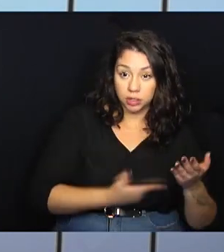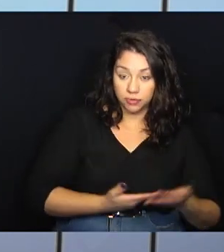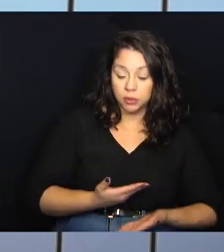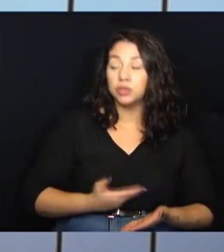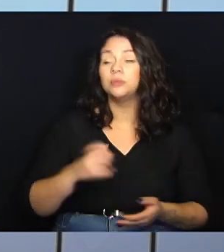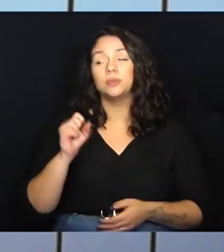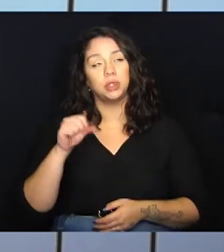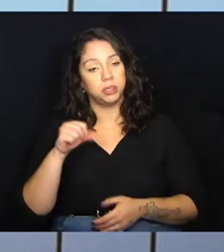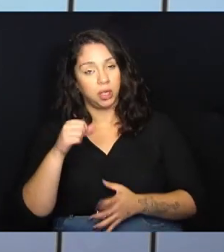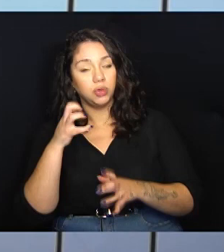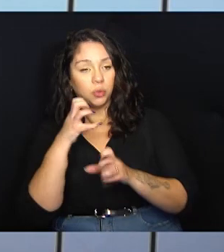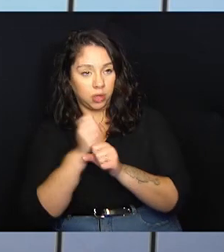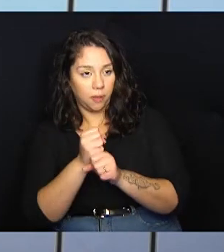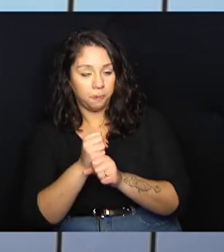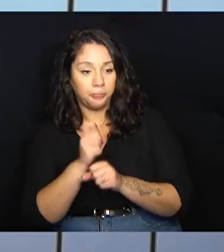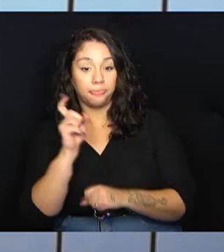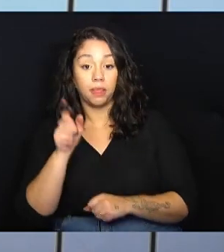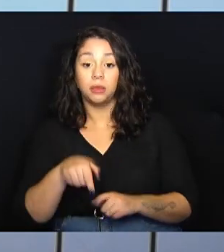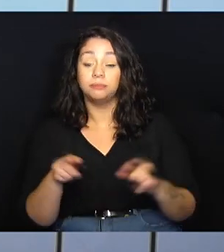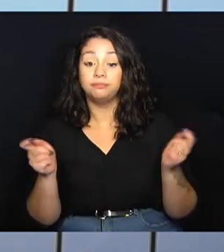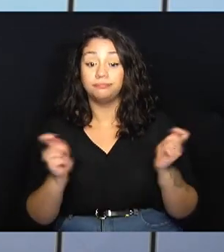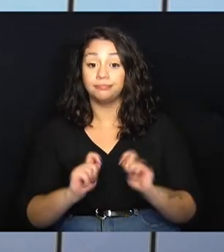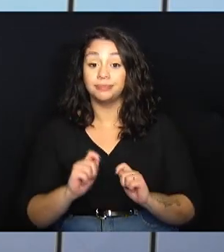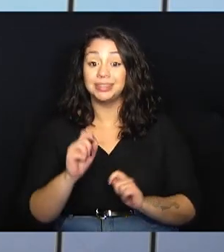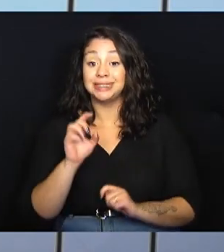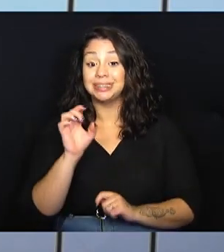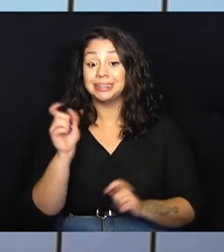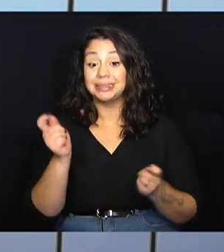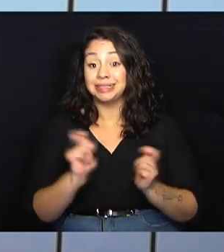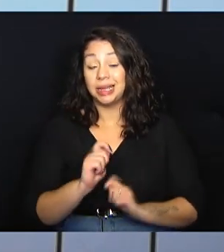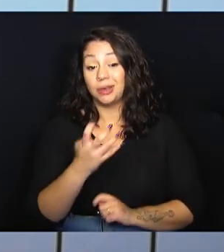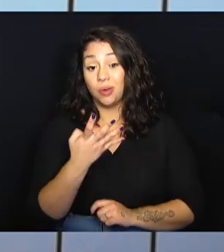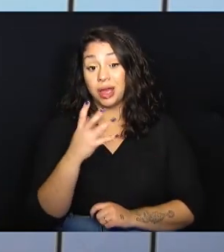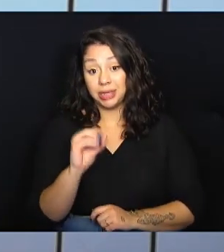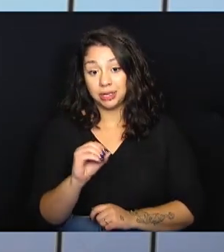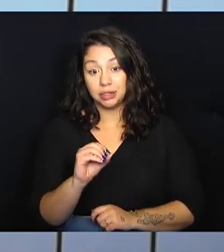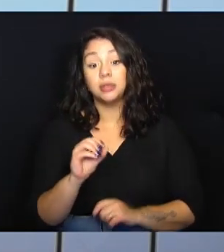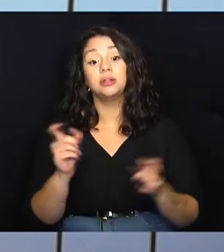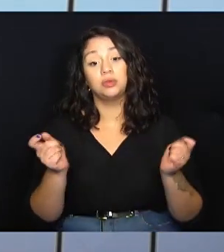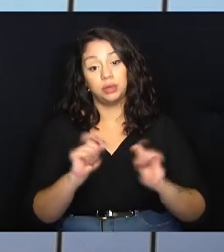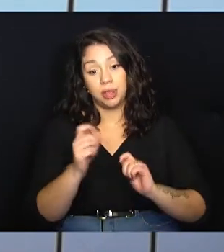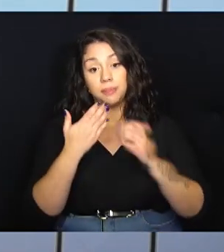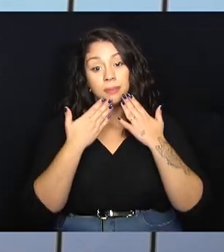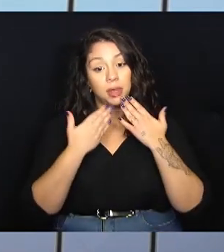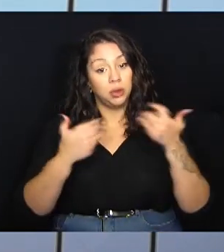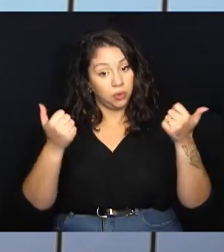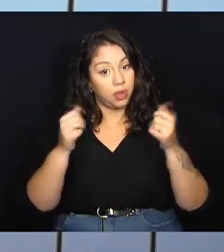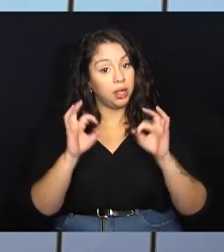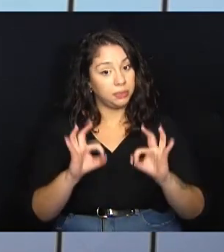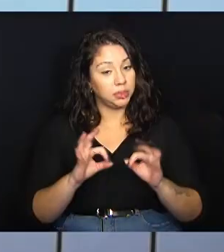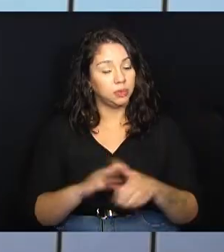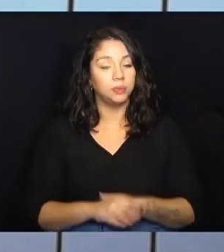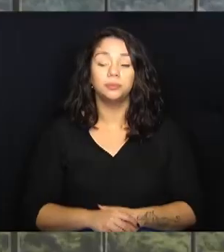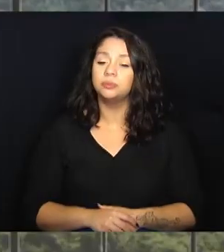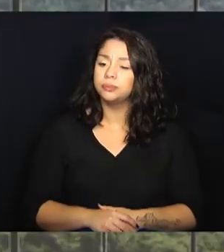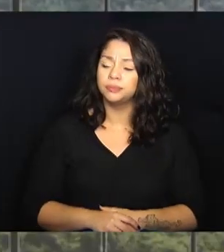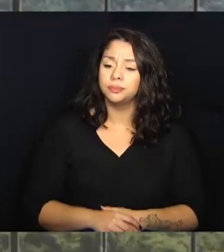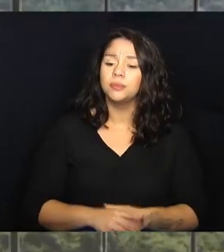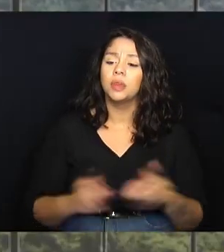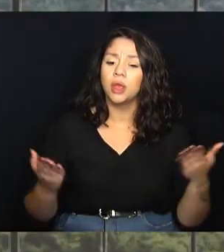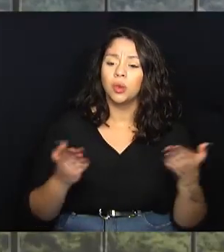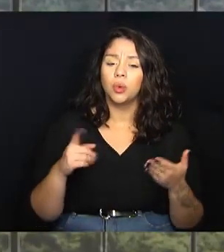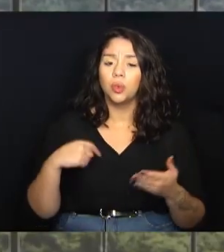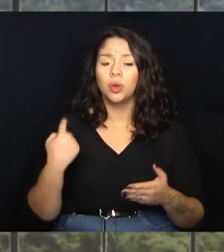isso, no total. E a capacidade é para 40, né? Sim. Então podemos melhorar isso com certeza. Agora, o que a gente